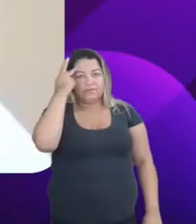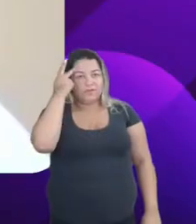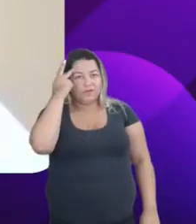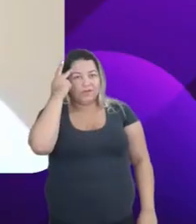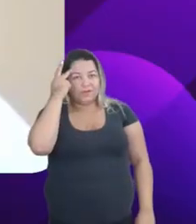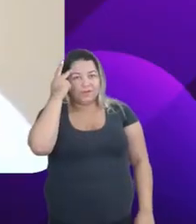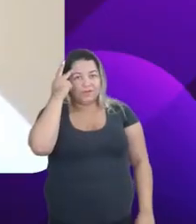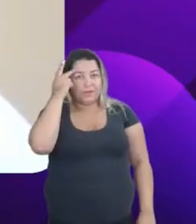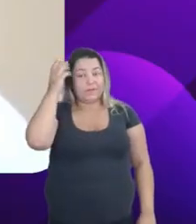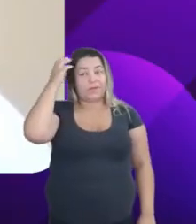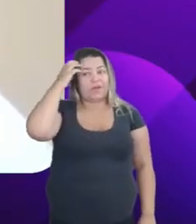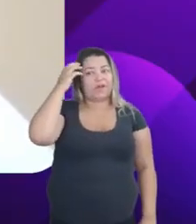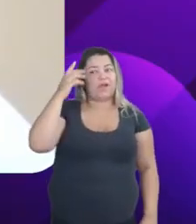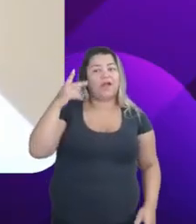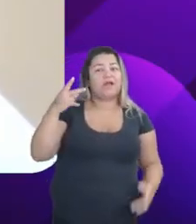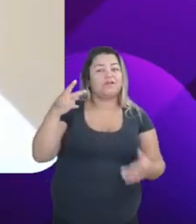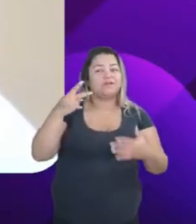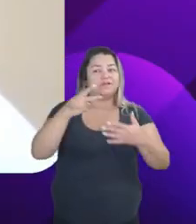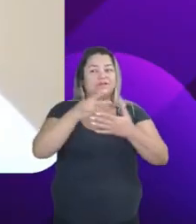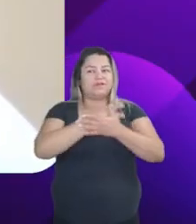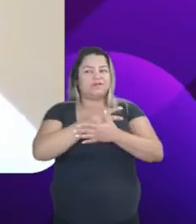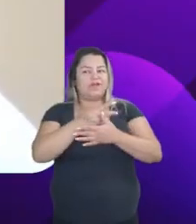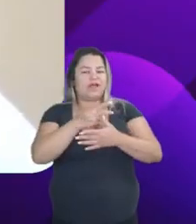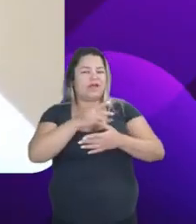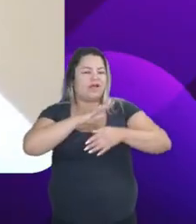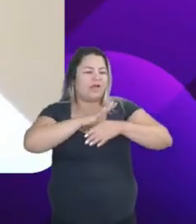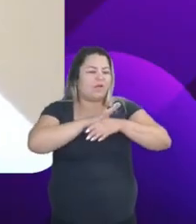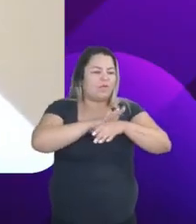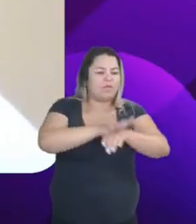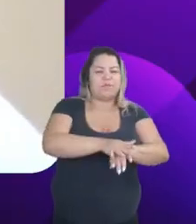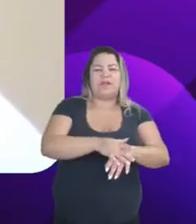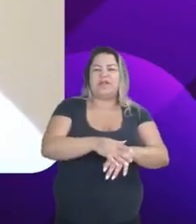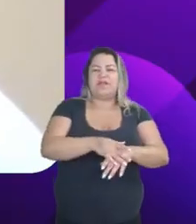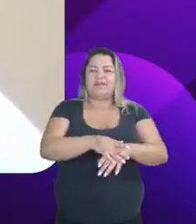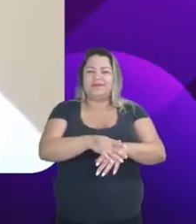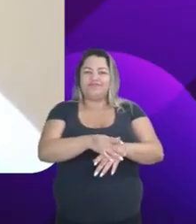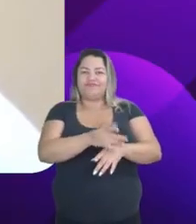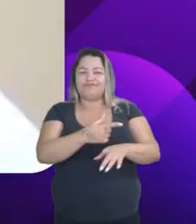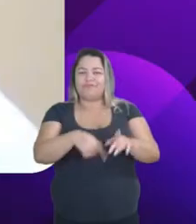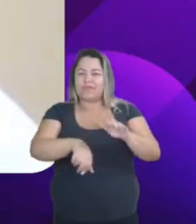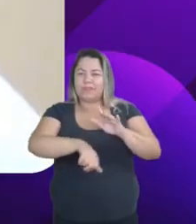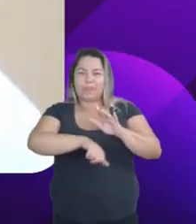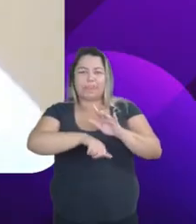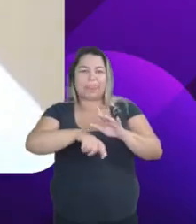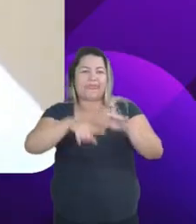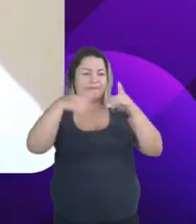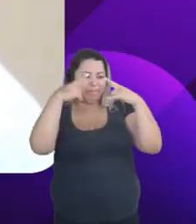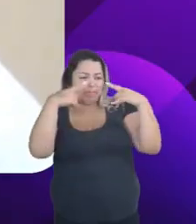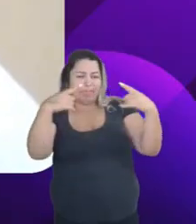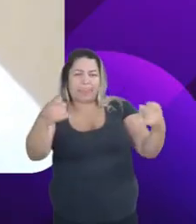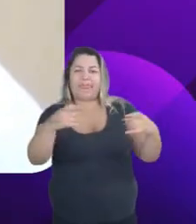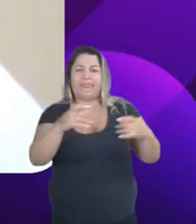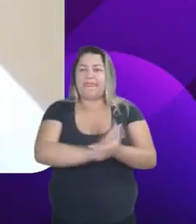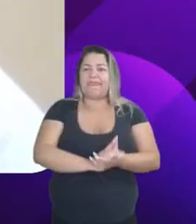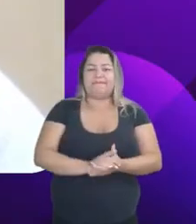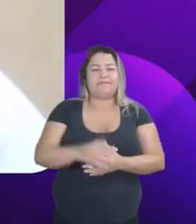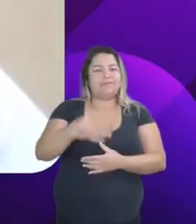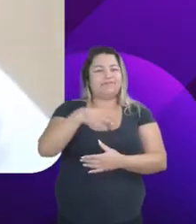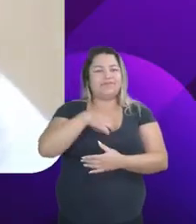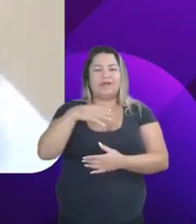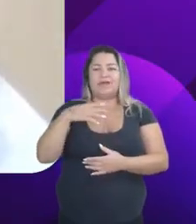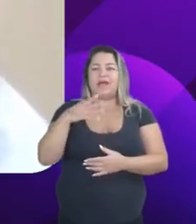o sapo? E quando é ele a nos humilhar, chantagear, agredir? E quando é ele que causa em nós as